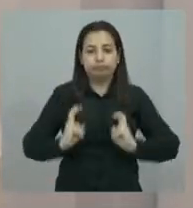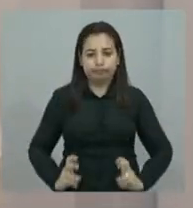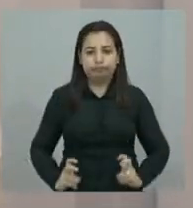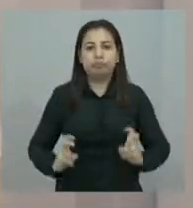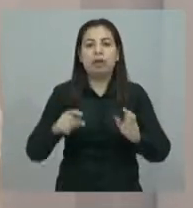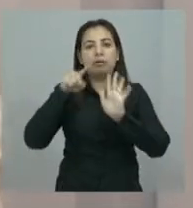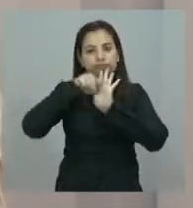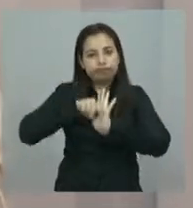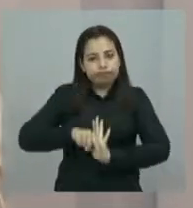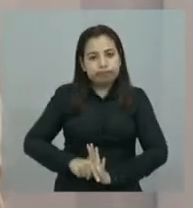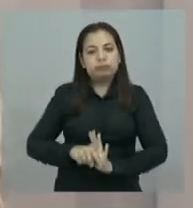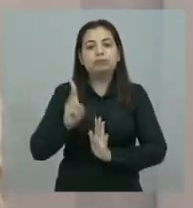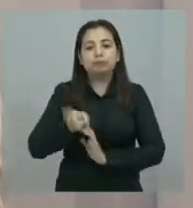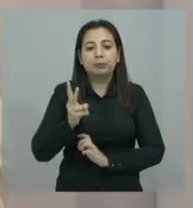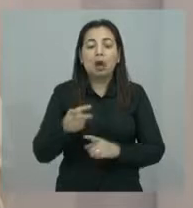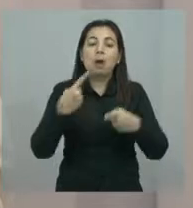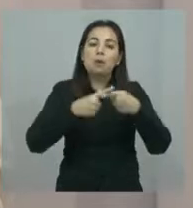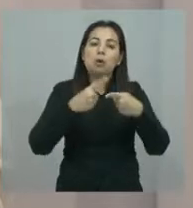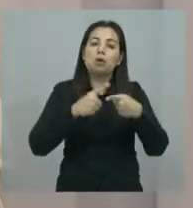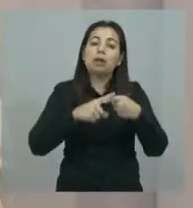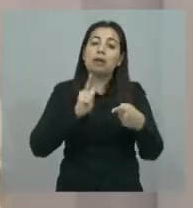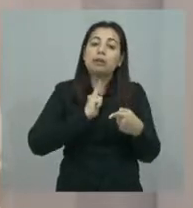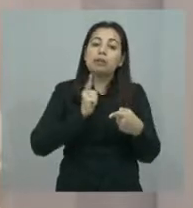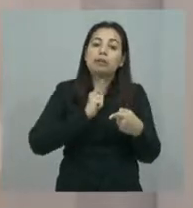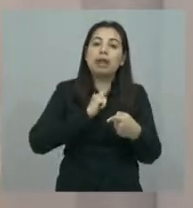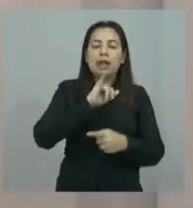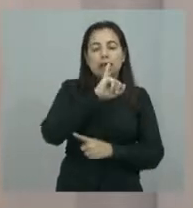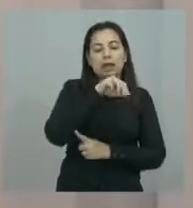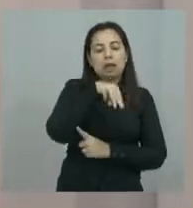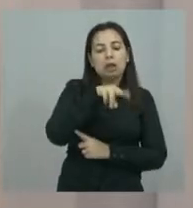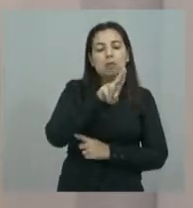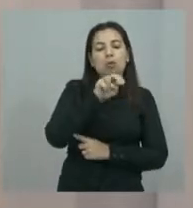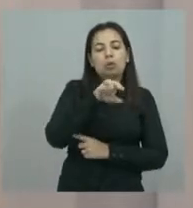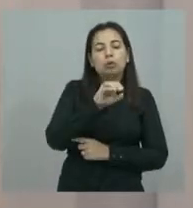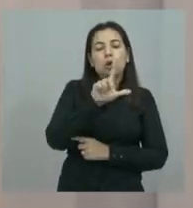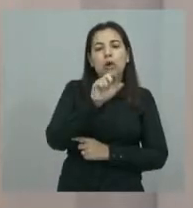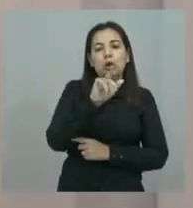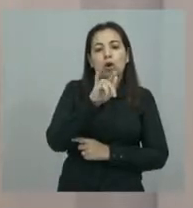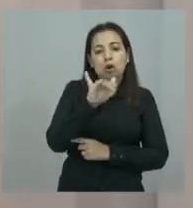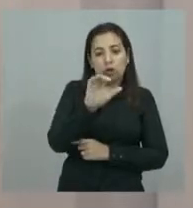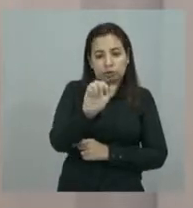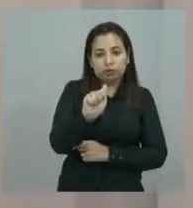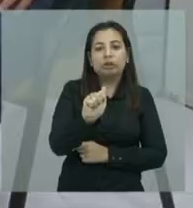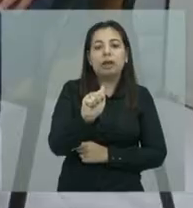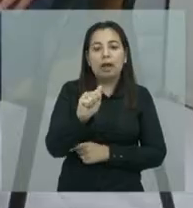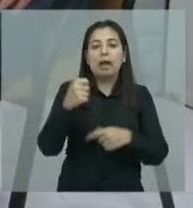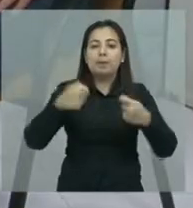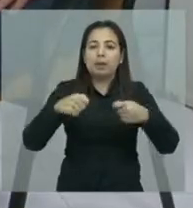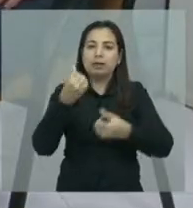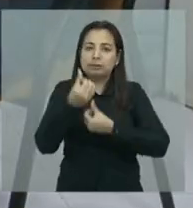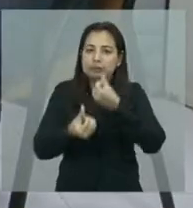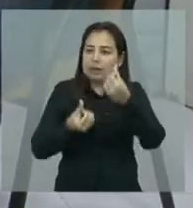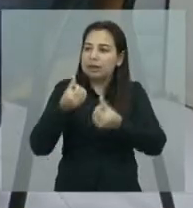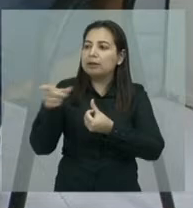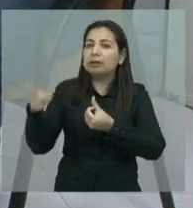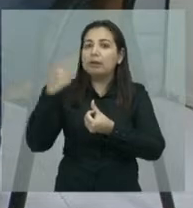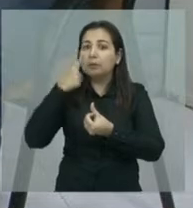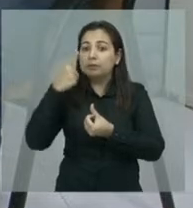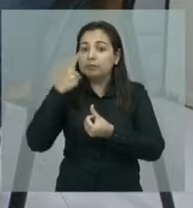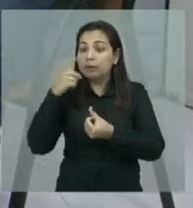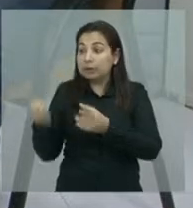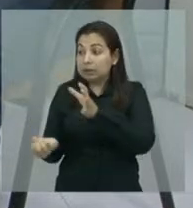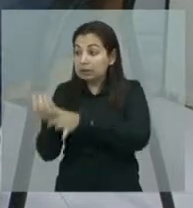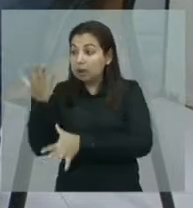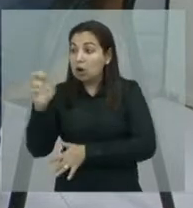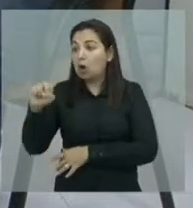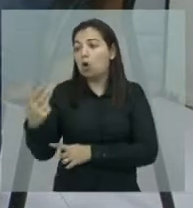da janela imunológica, né? A janela imunológica. E a gente tinha esse cuidado, de 6 em 6 meses renovava o exame dela para saber se aparecia